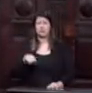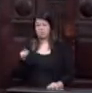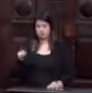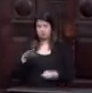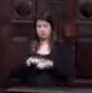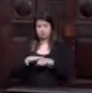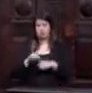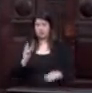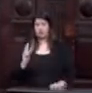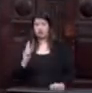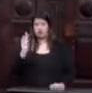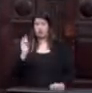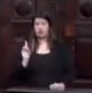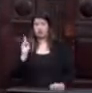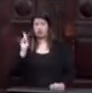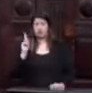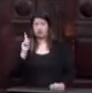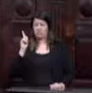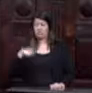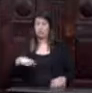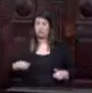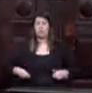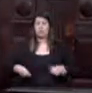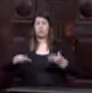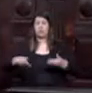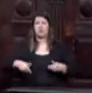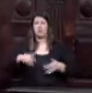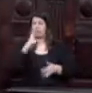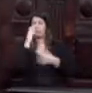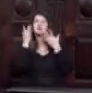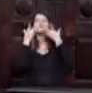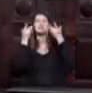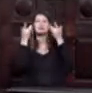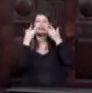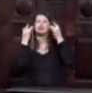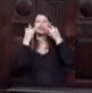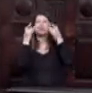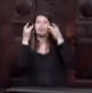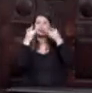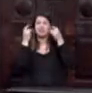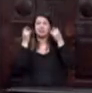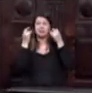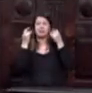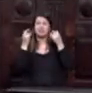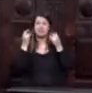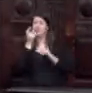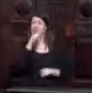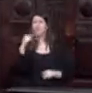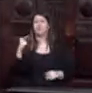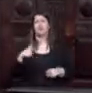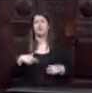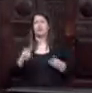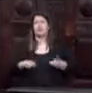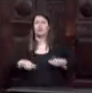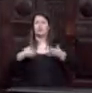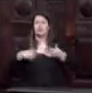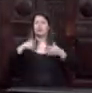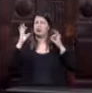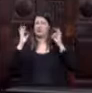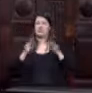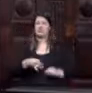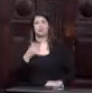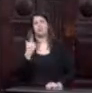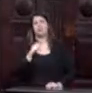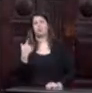Valdec, é votando um teto que é uma encenação. Não há teto na realidade, não está